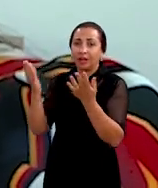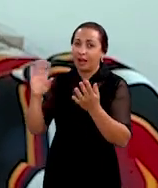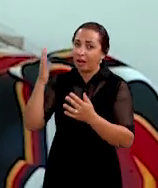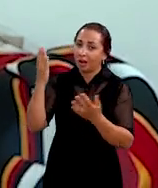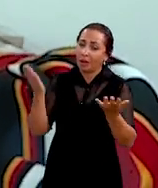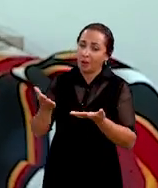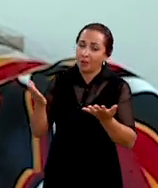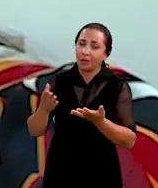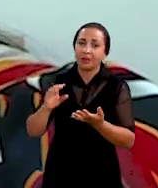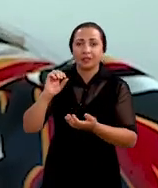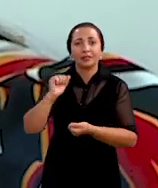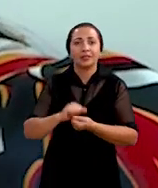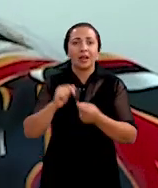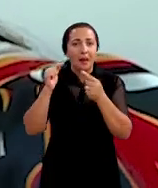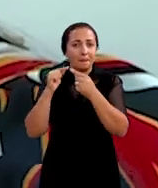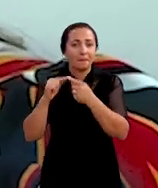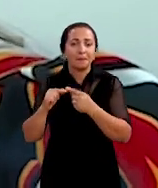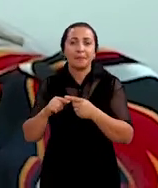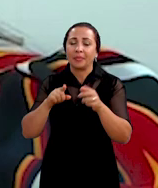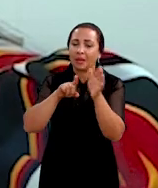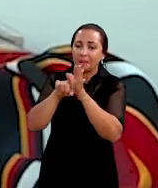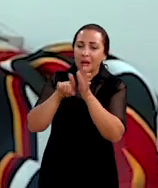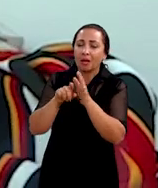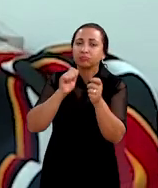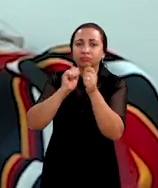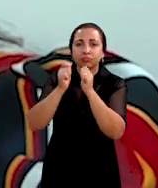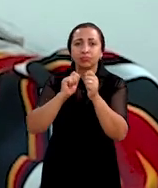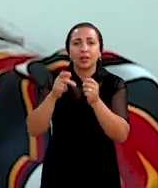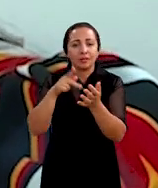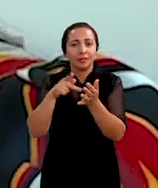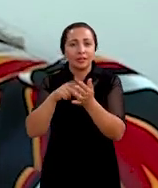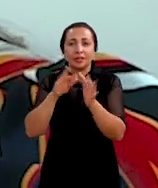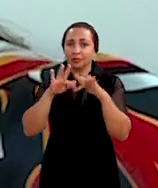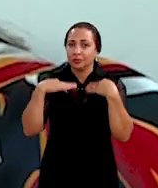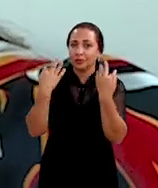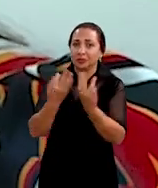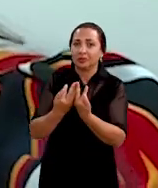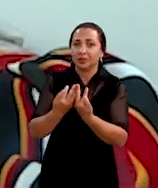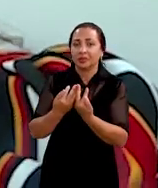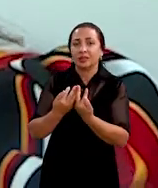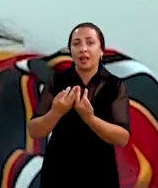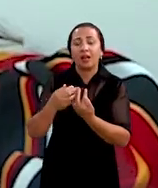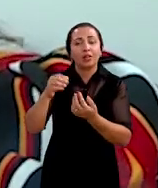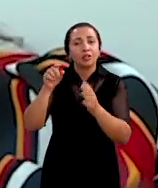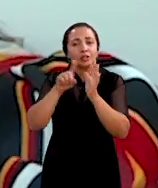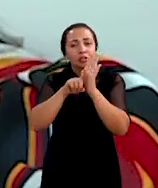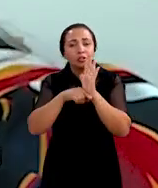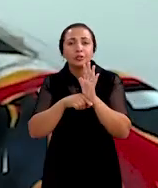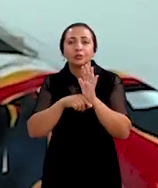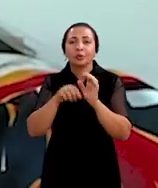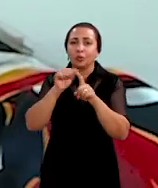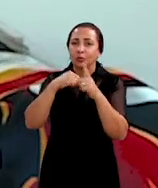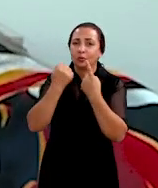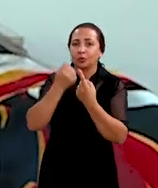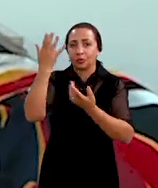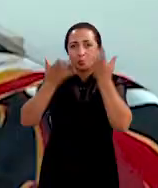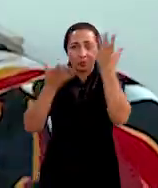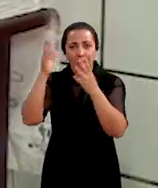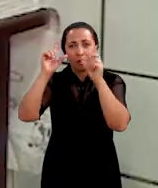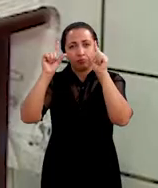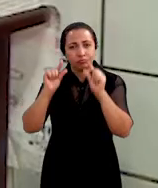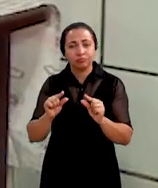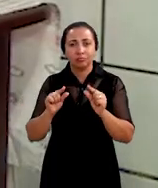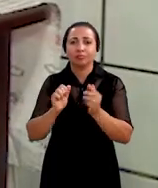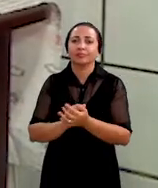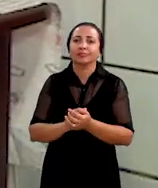parte agora que está em execução, que é a gente aplicar um questionário para uma realidade de famílias de nível socioeconômico mais baixo.